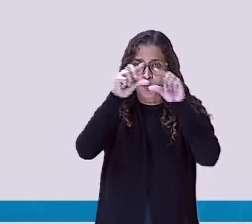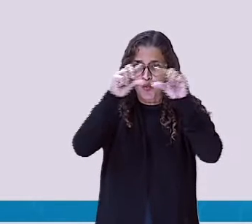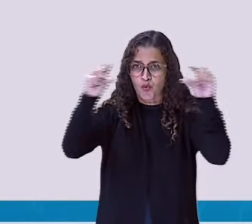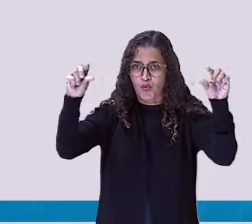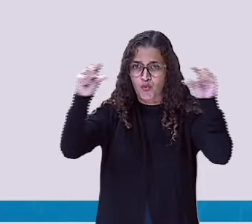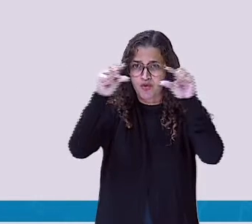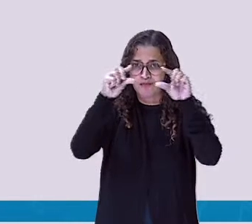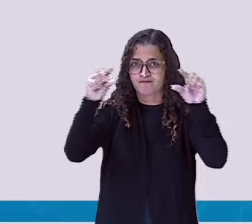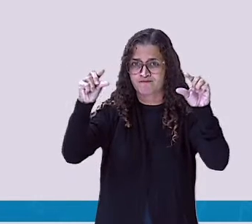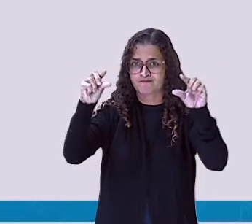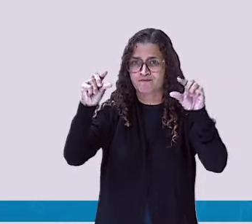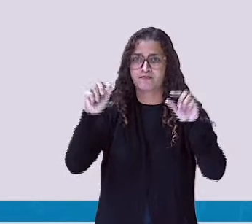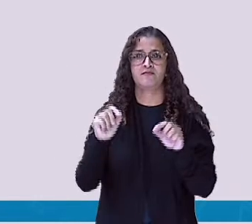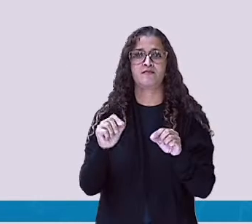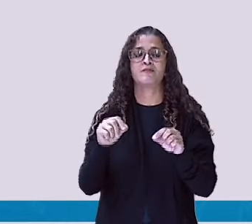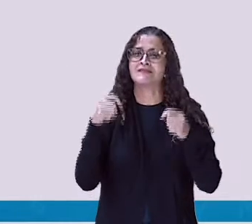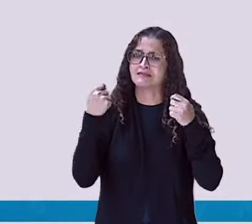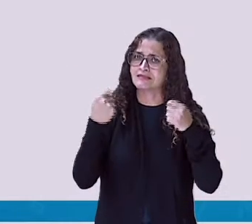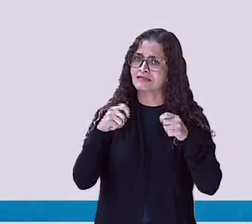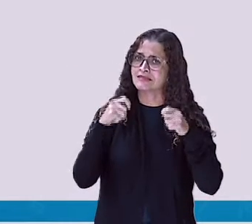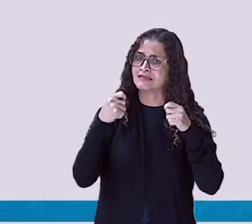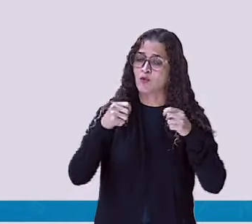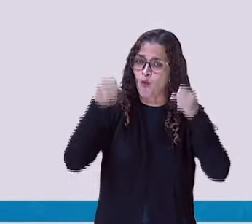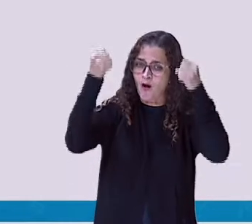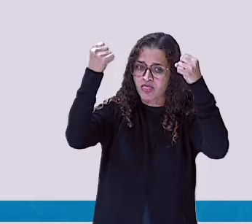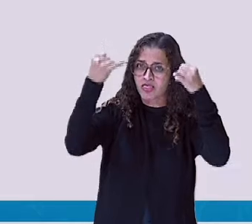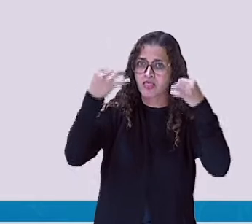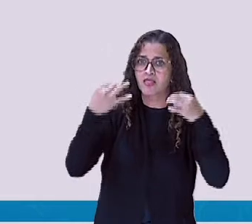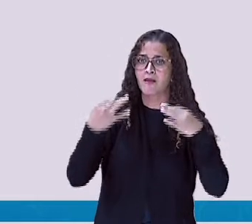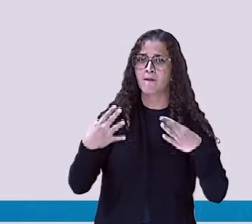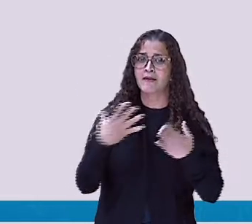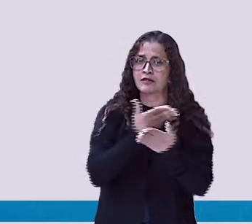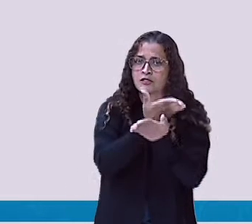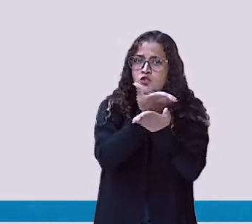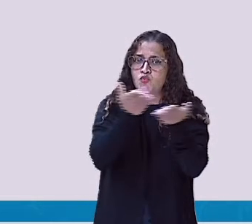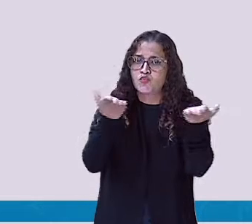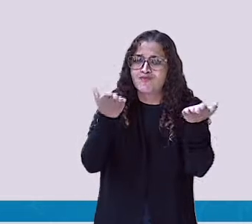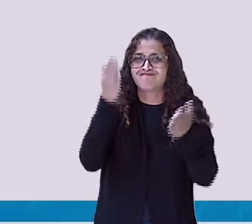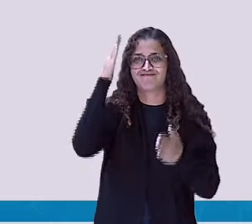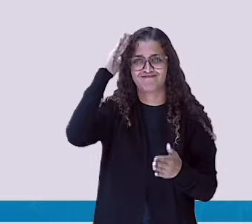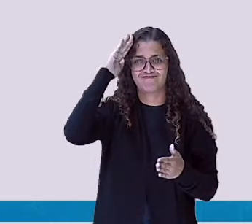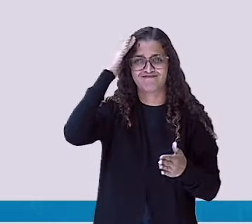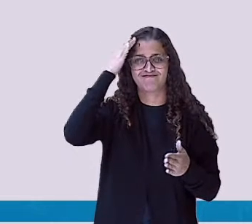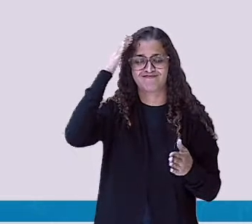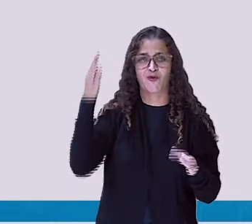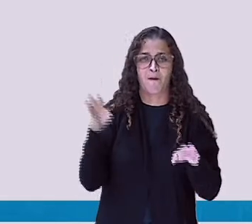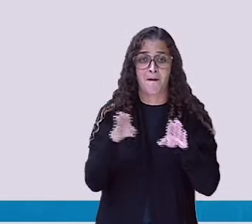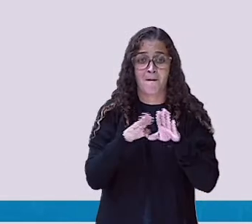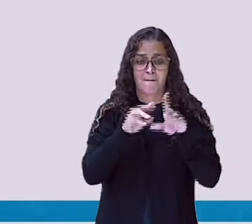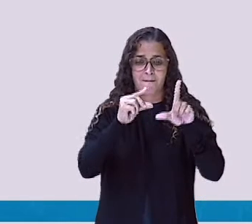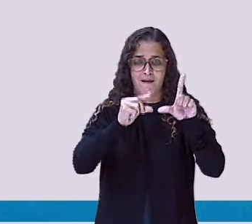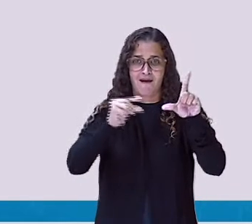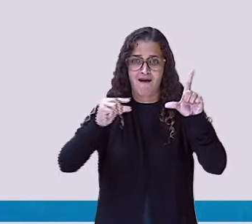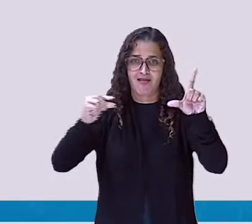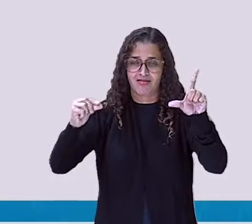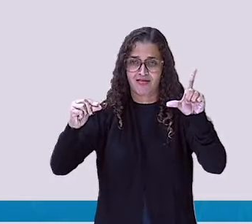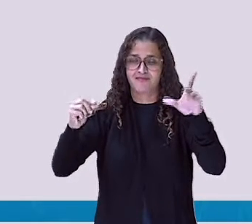ser autoexplicativo, muito fácil, tá? E a legenda,